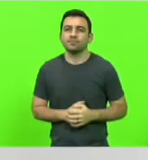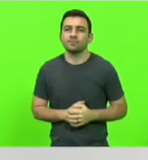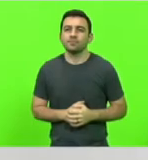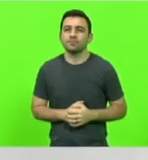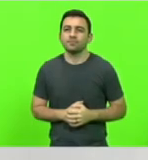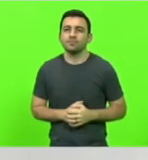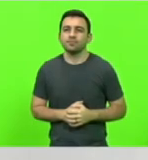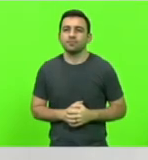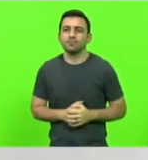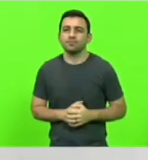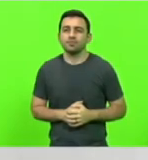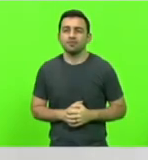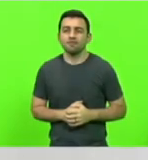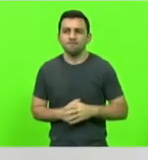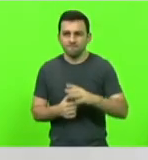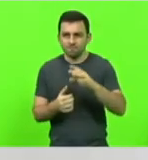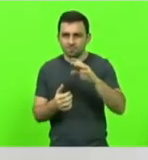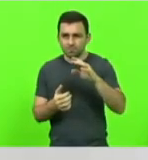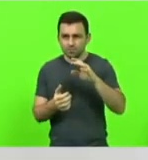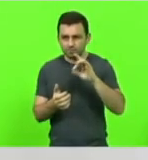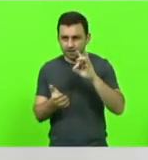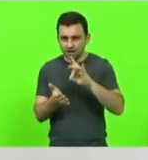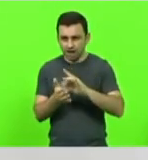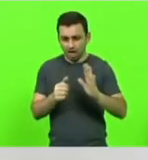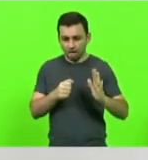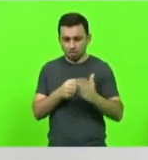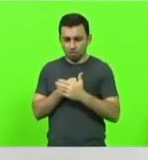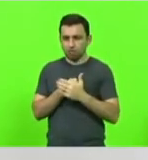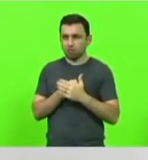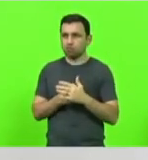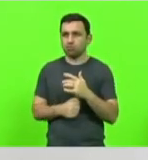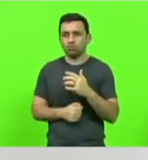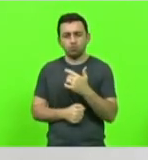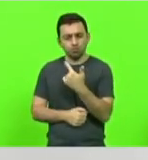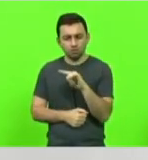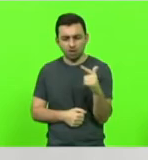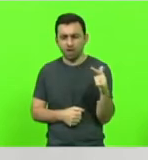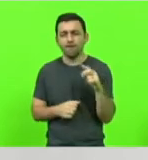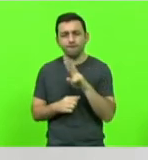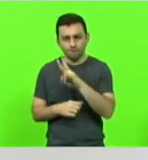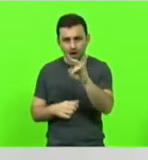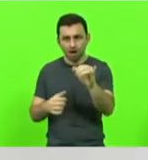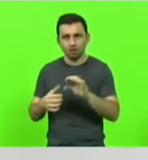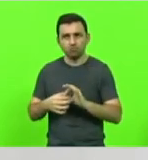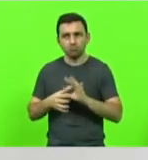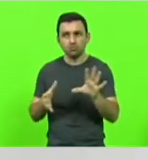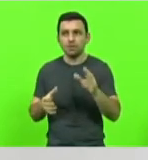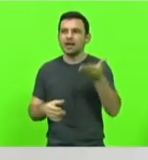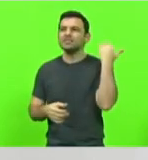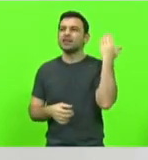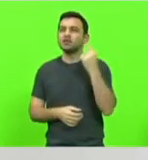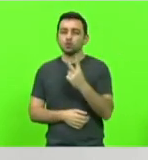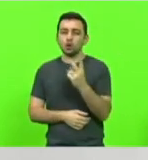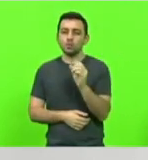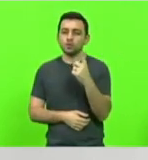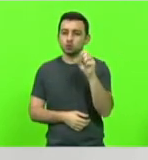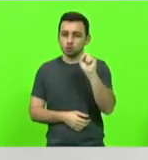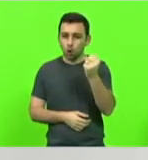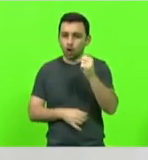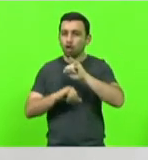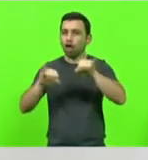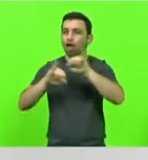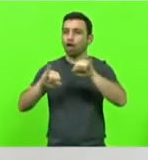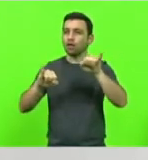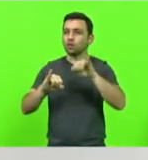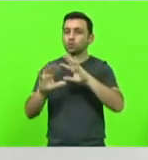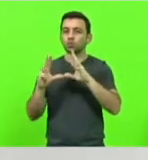Nenhuma verdade ela fica encoberta para sempre. Quando nós levantamos essa teoria em 2018, nós éramos os promotores